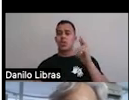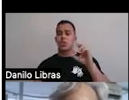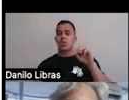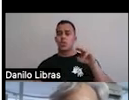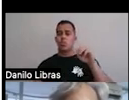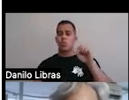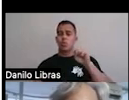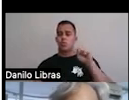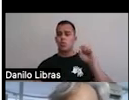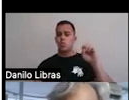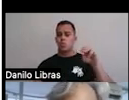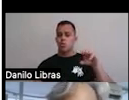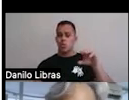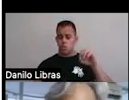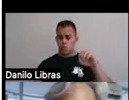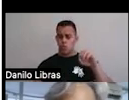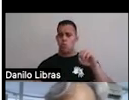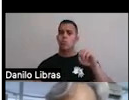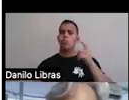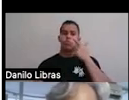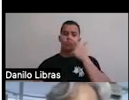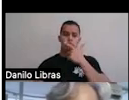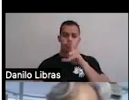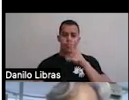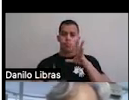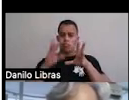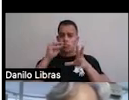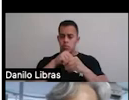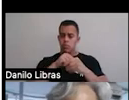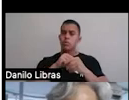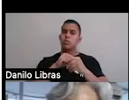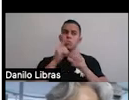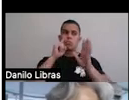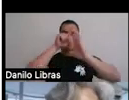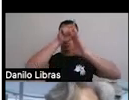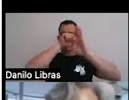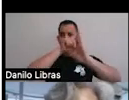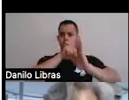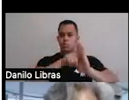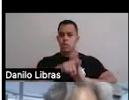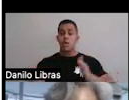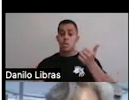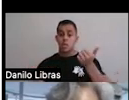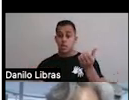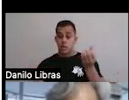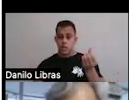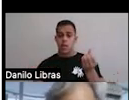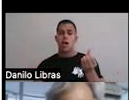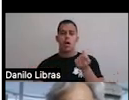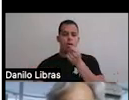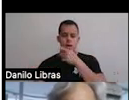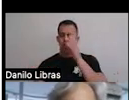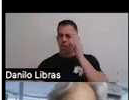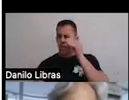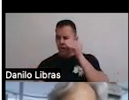conseguiram sequenciar o genoma inteiro. Para sequenciar esses 16, uma coisa curiosa é que para sequenciar